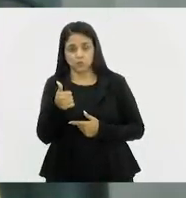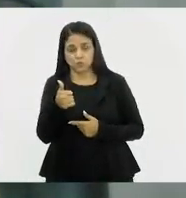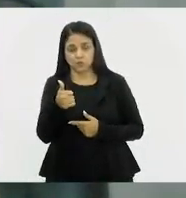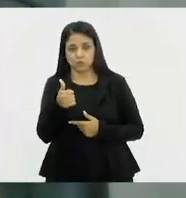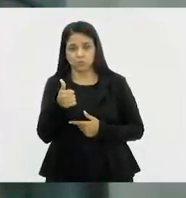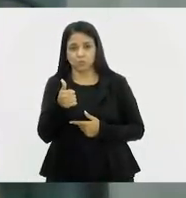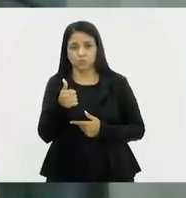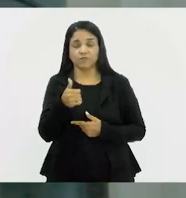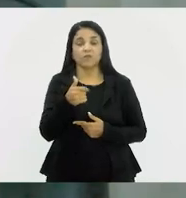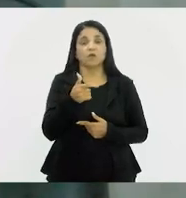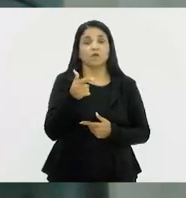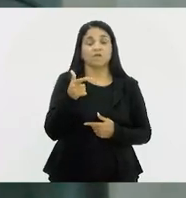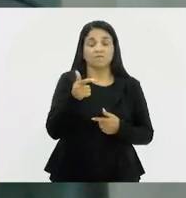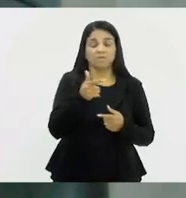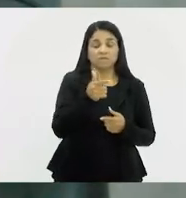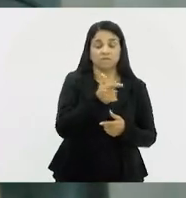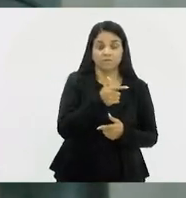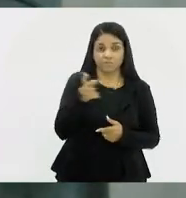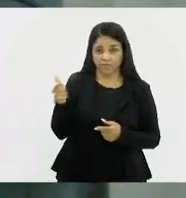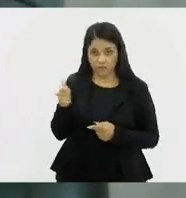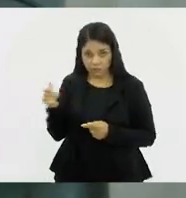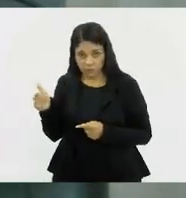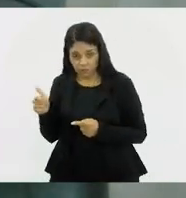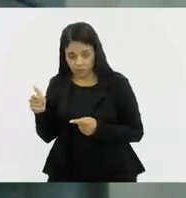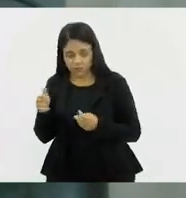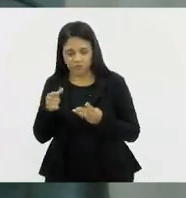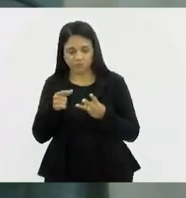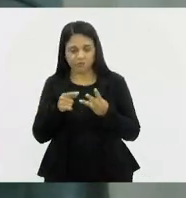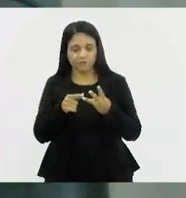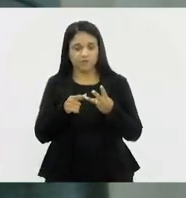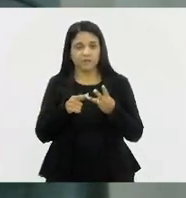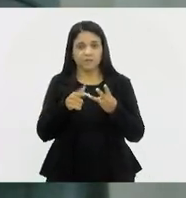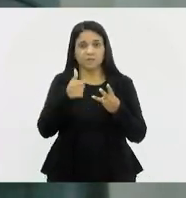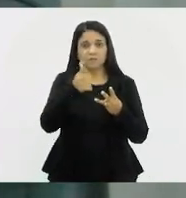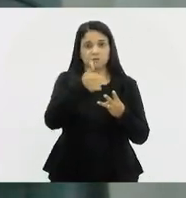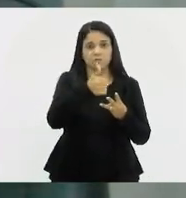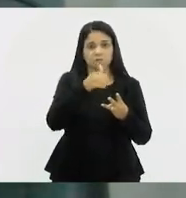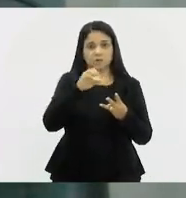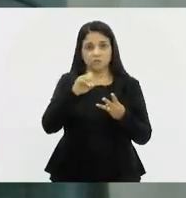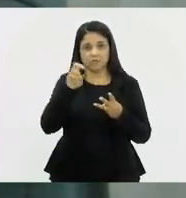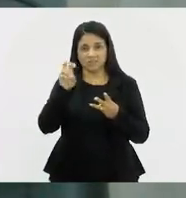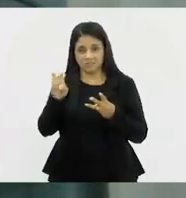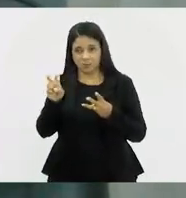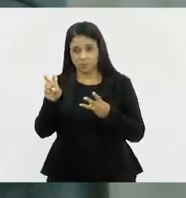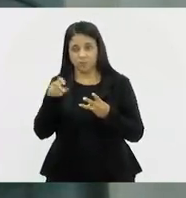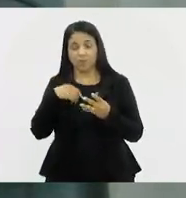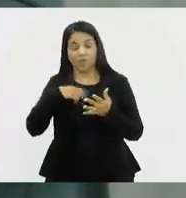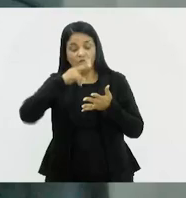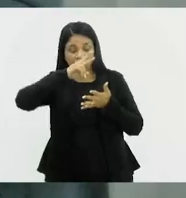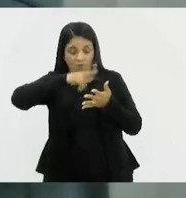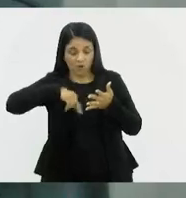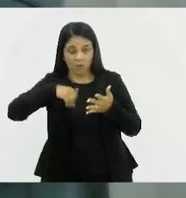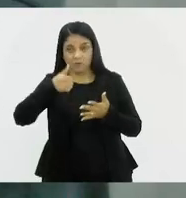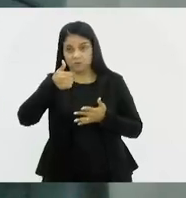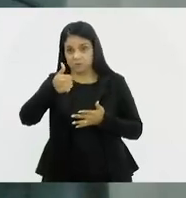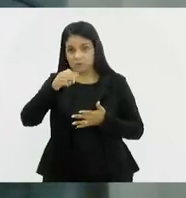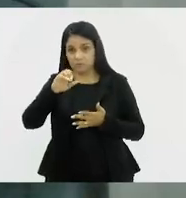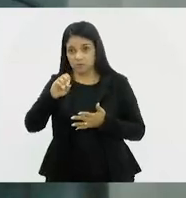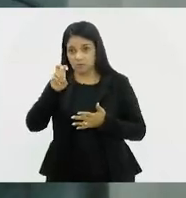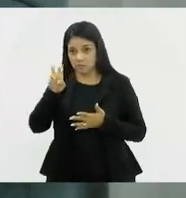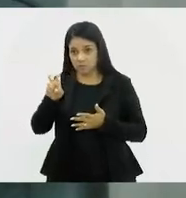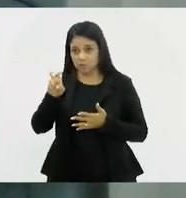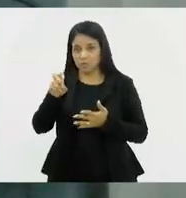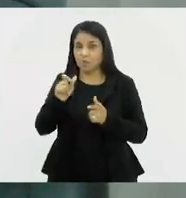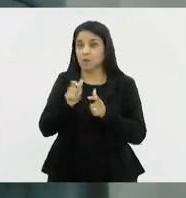o 22 e o 105. Eu vou ler o 105. Porque a maioria das pessoas